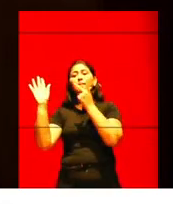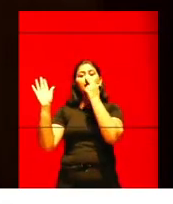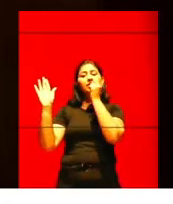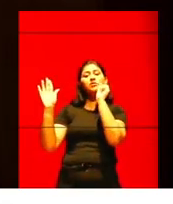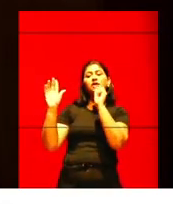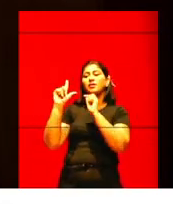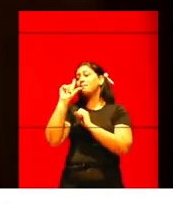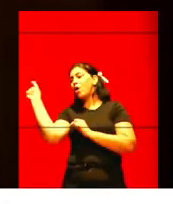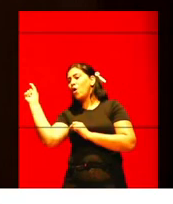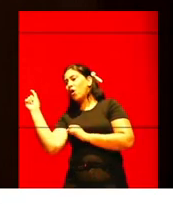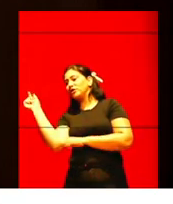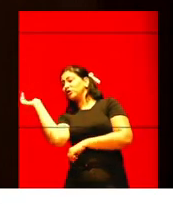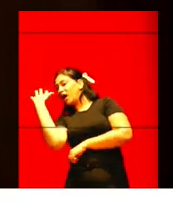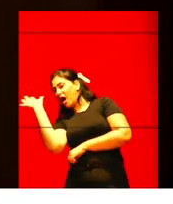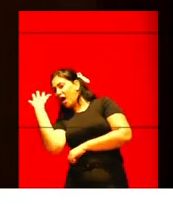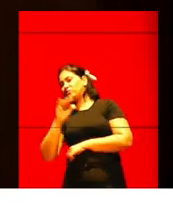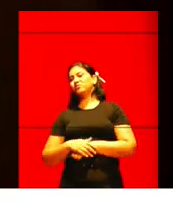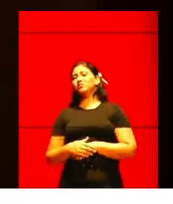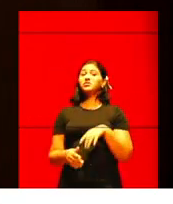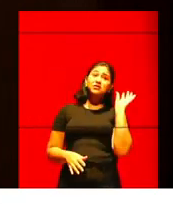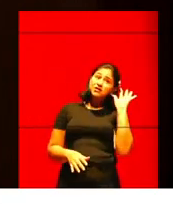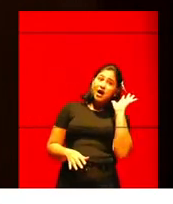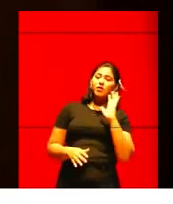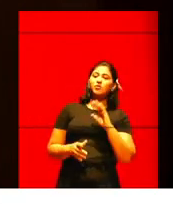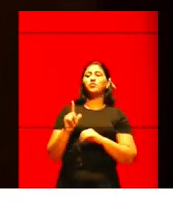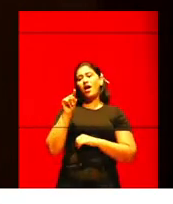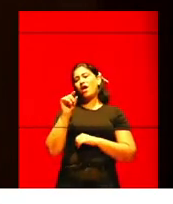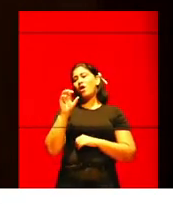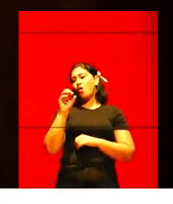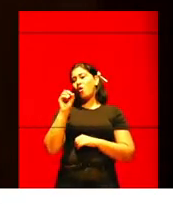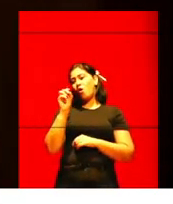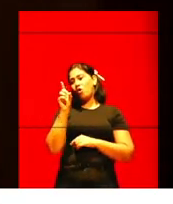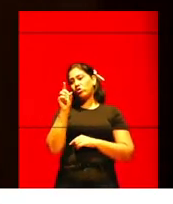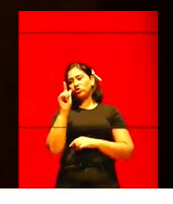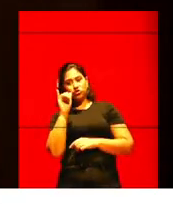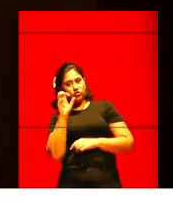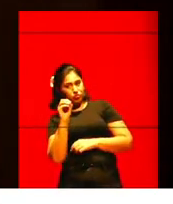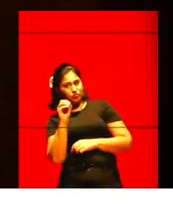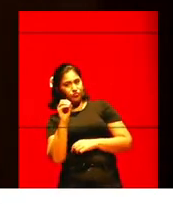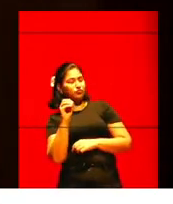dizer? Tchau. Esse é um código. Se eu faço assim...